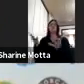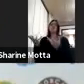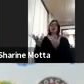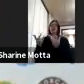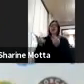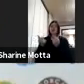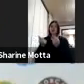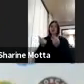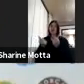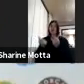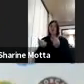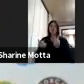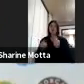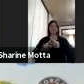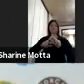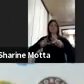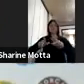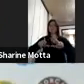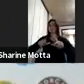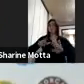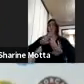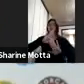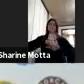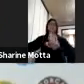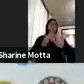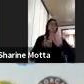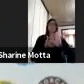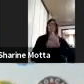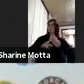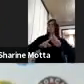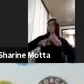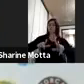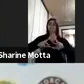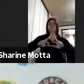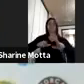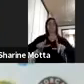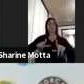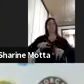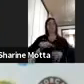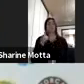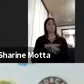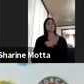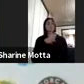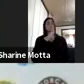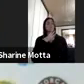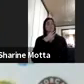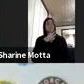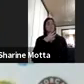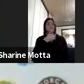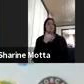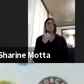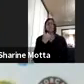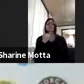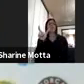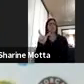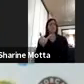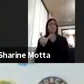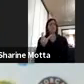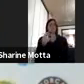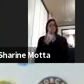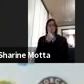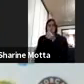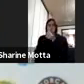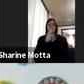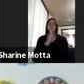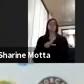se deparando com um grande pesadelo. E quem de nós não conhece alguém que já vive uma situação parecida com